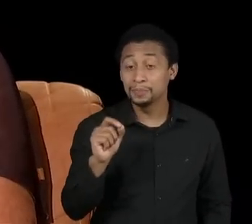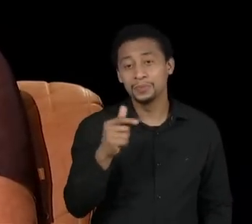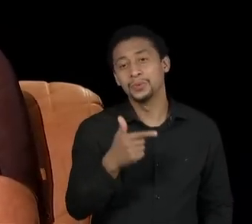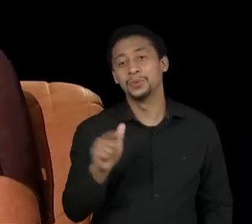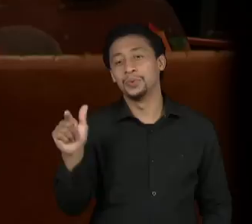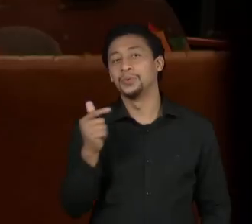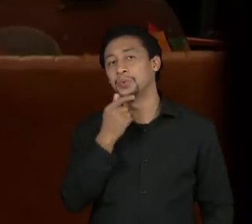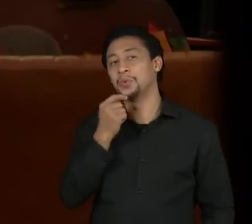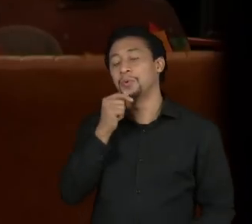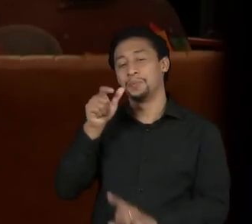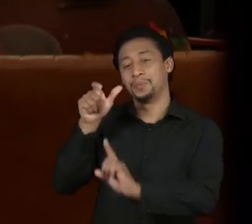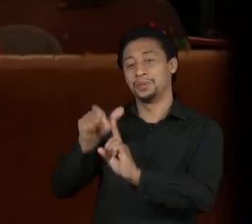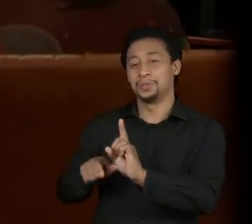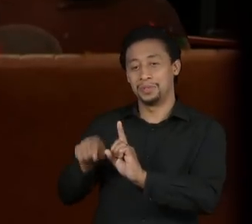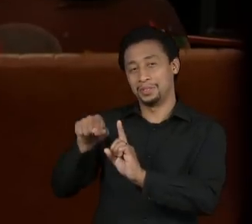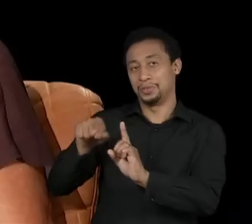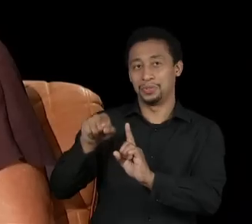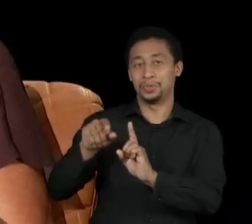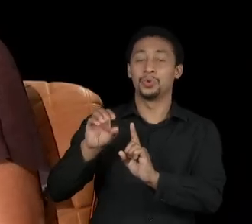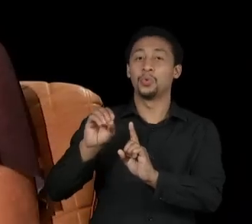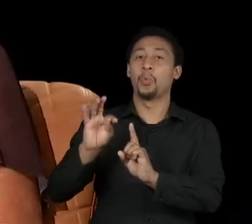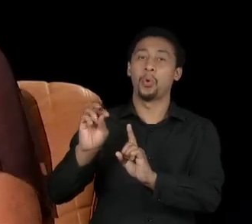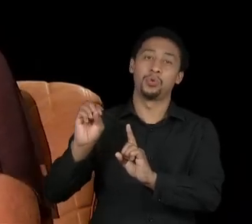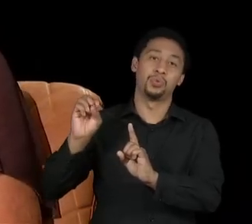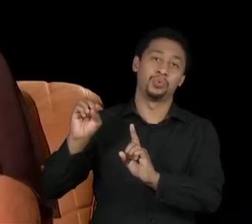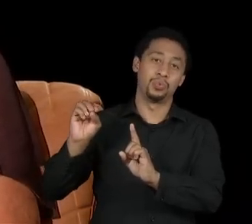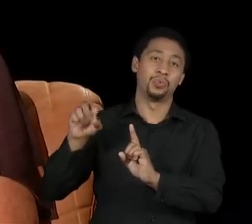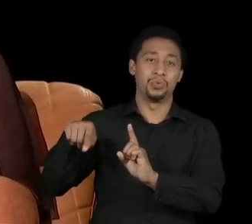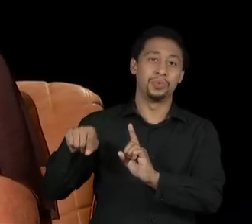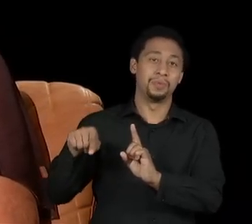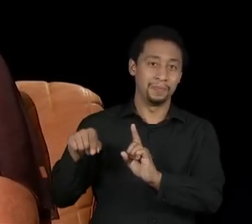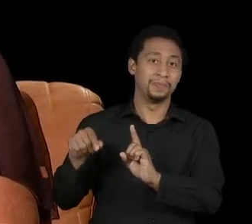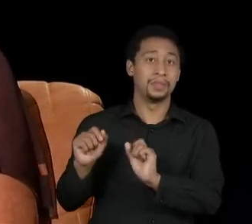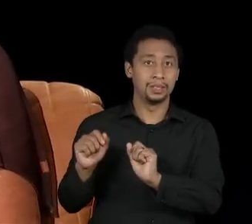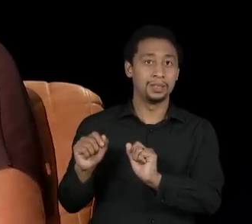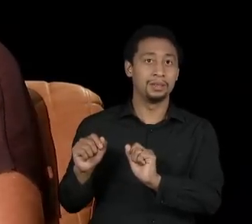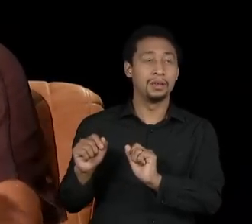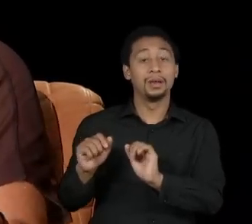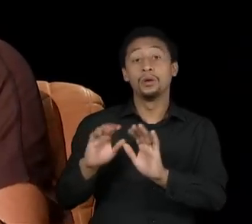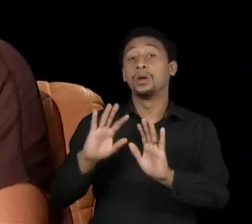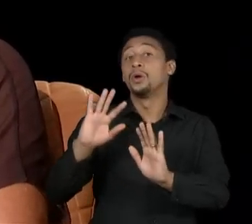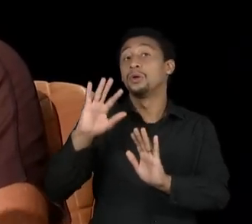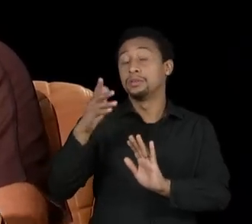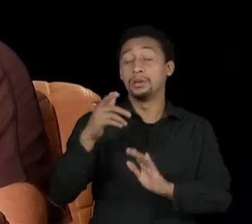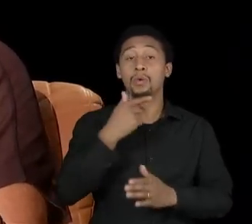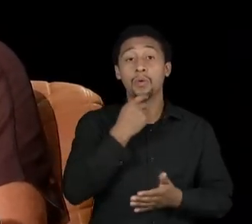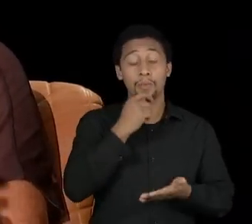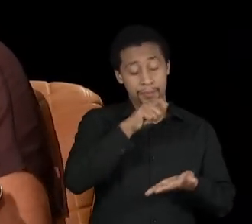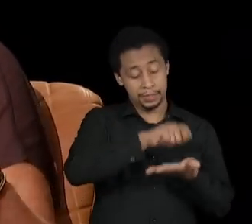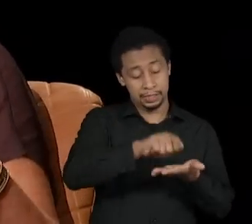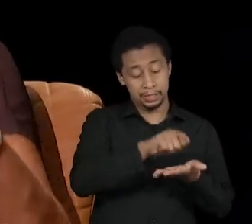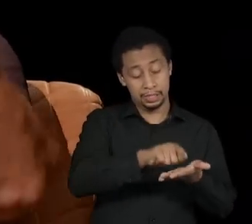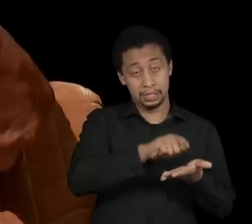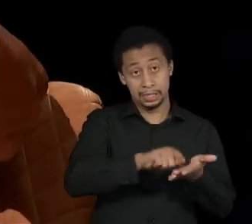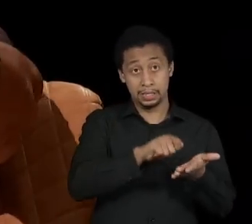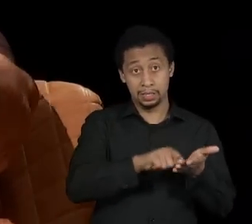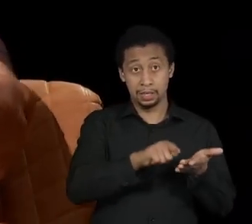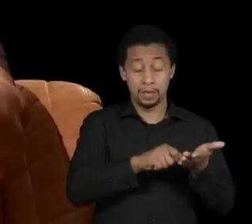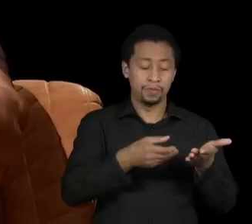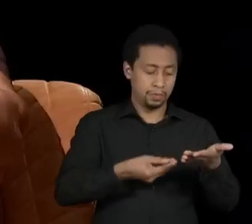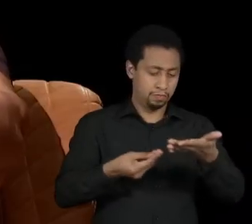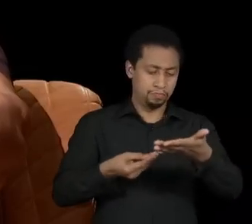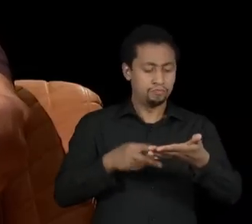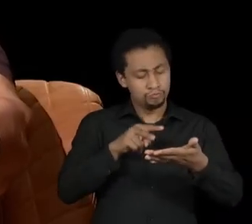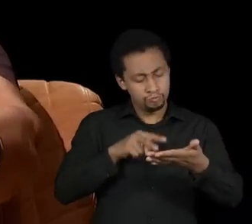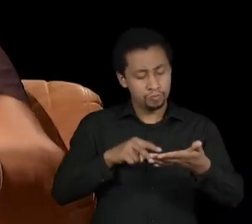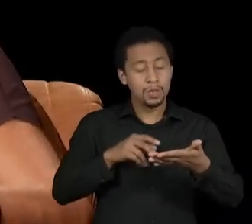era o personagem que o Otton Basto fazia. Aí o Brecht escreve uma cena em que ela declara o amor